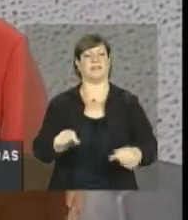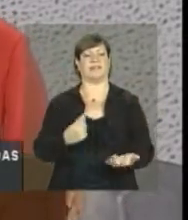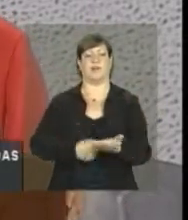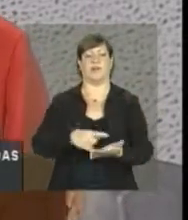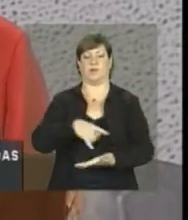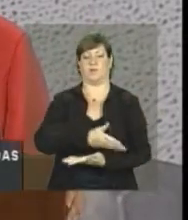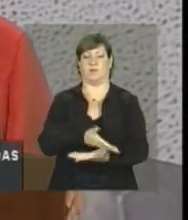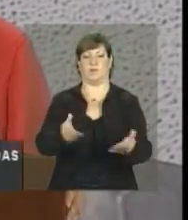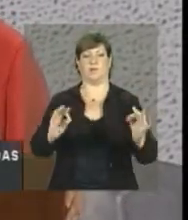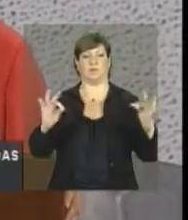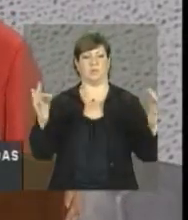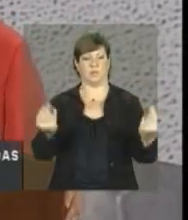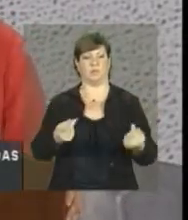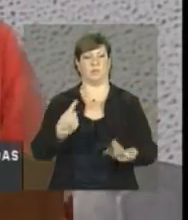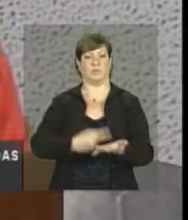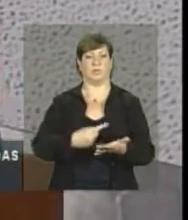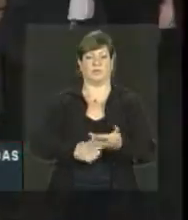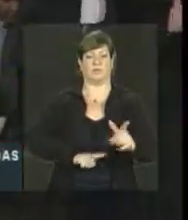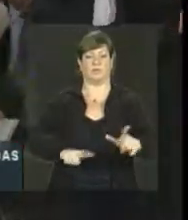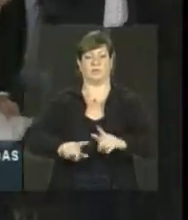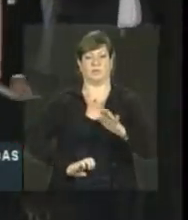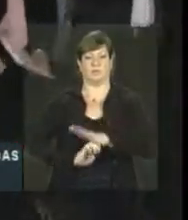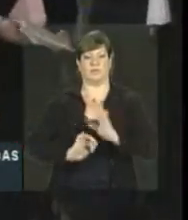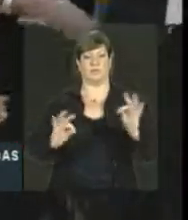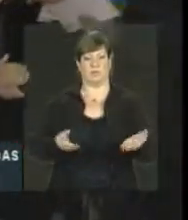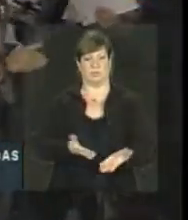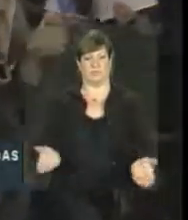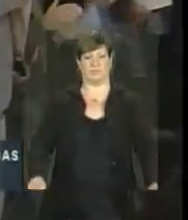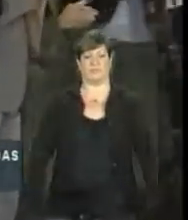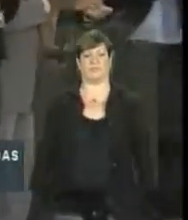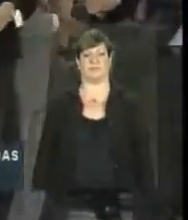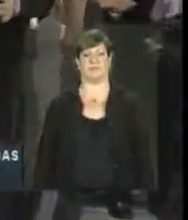os trabalhadores e os empresários.